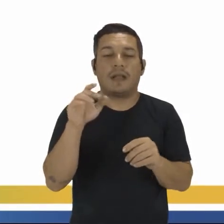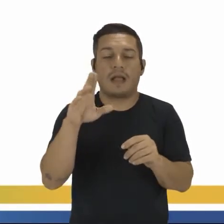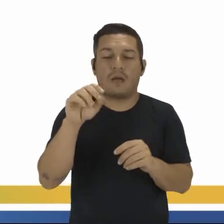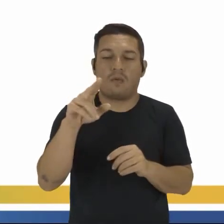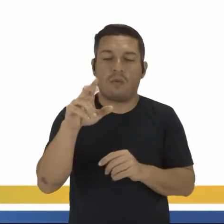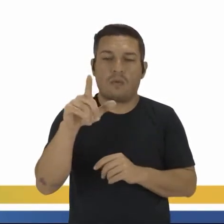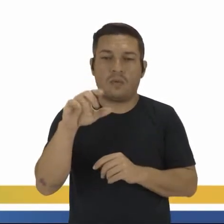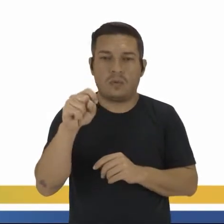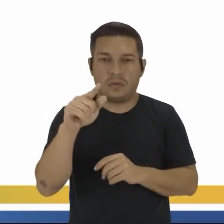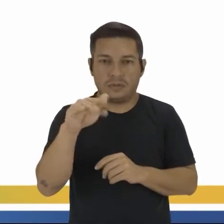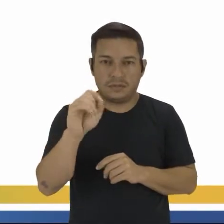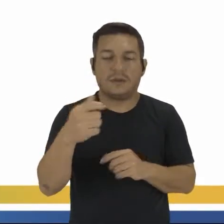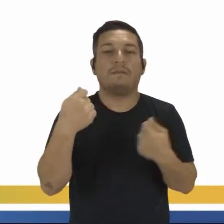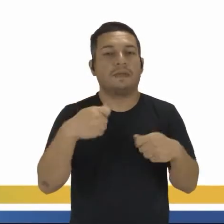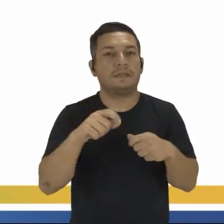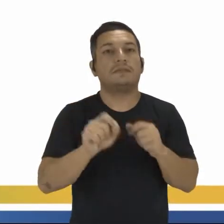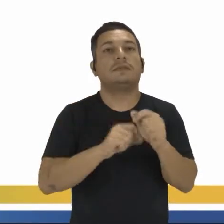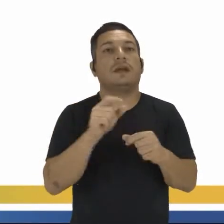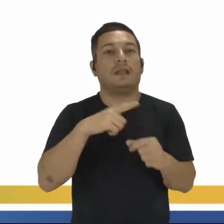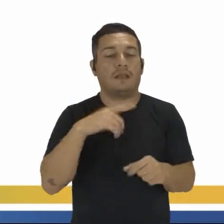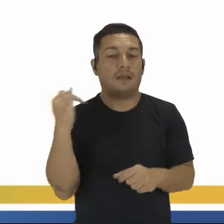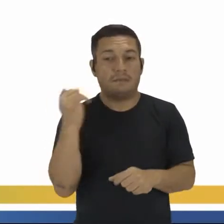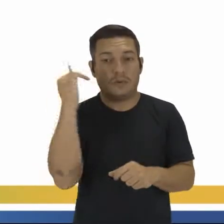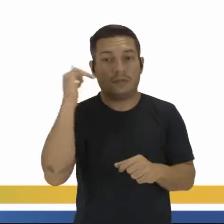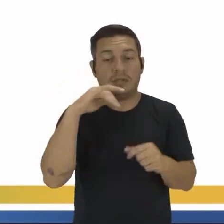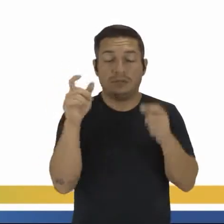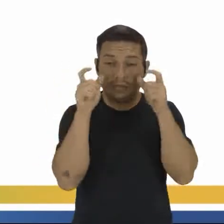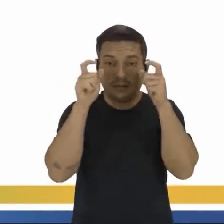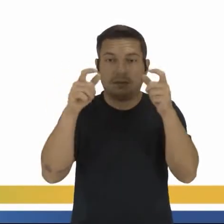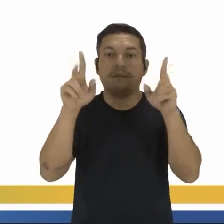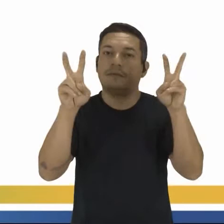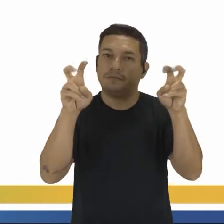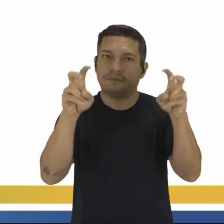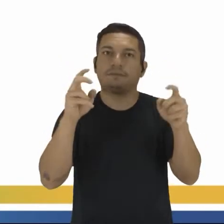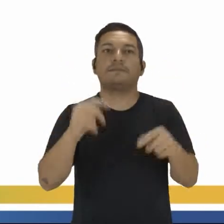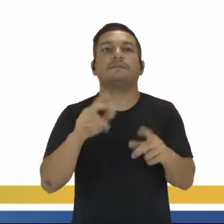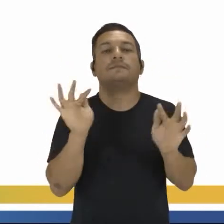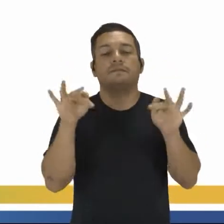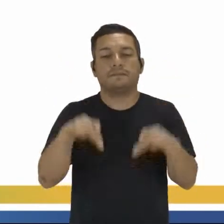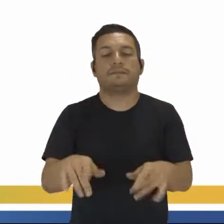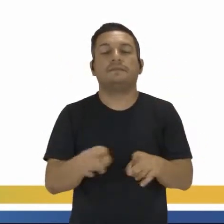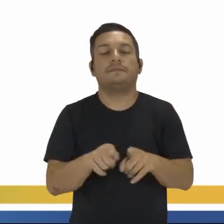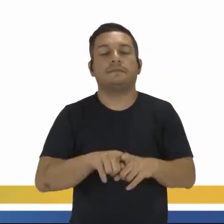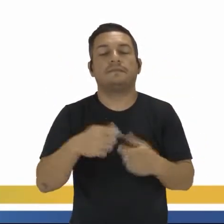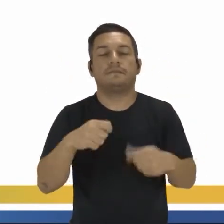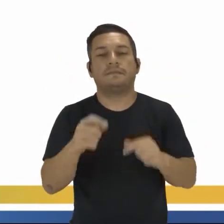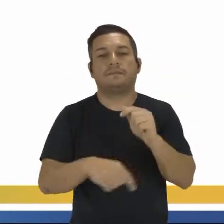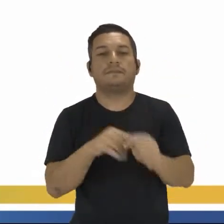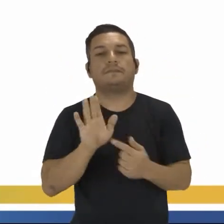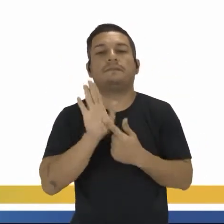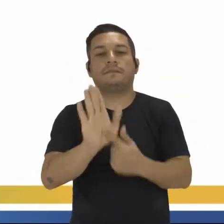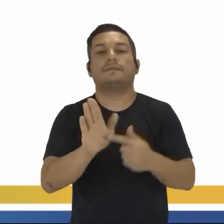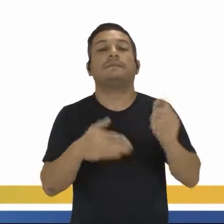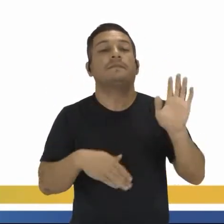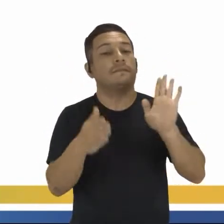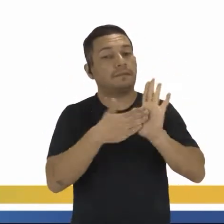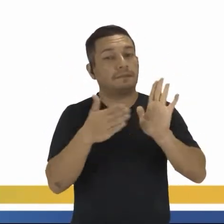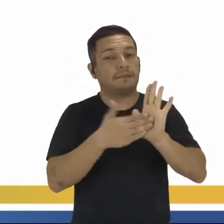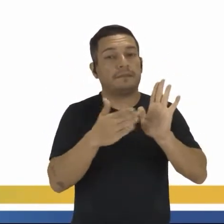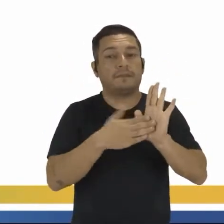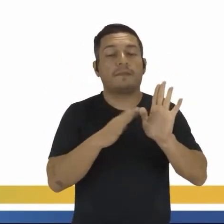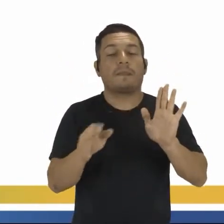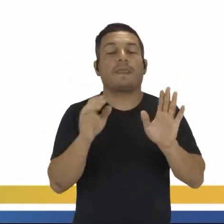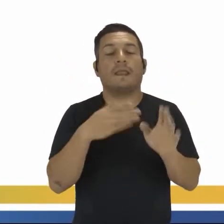conclusão, isso é muito importante. Por fim, você deve então apresentar dentro da conclusão uma proposta de